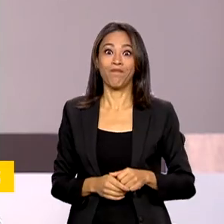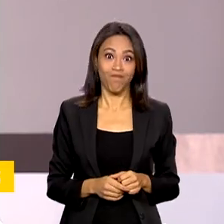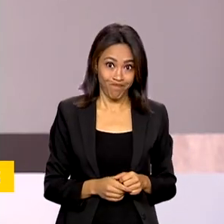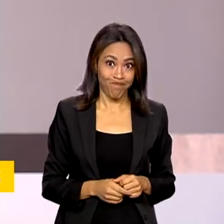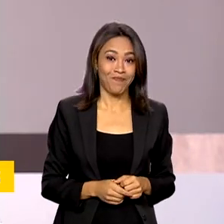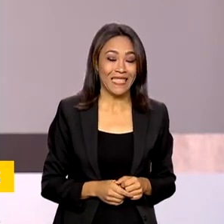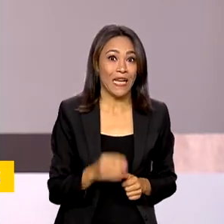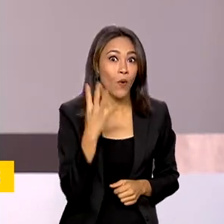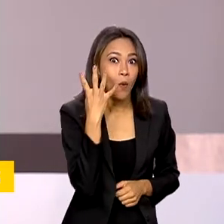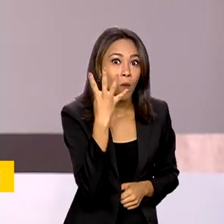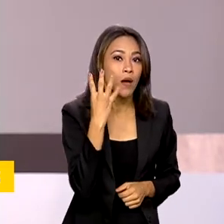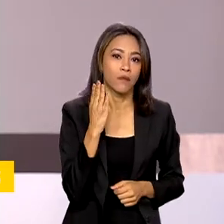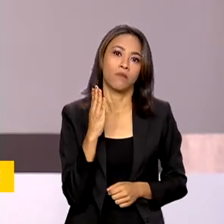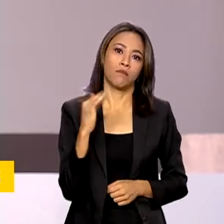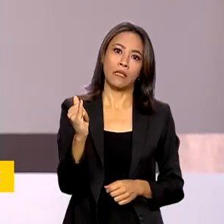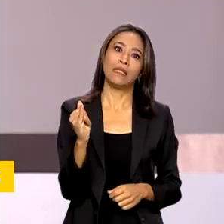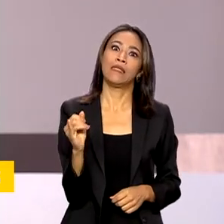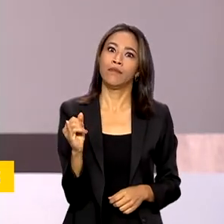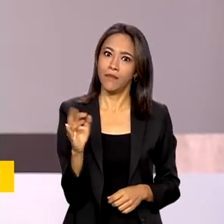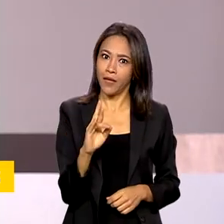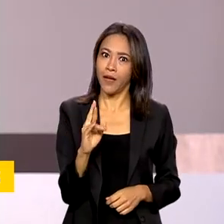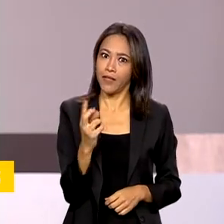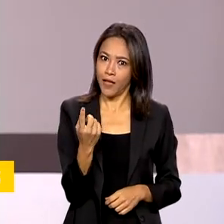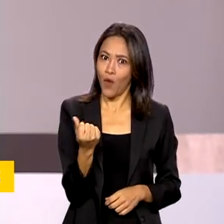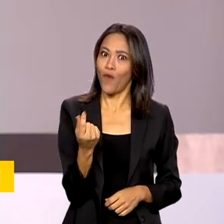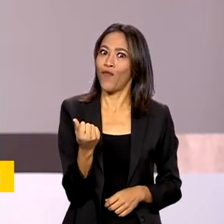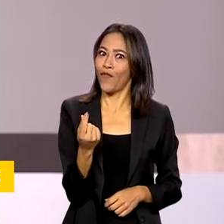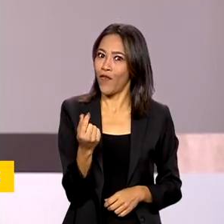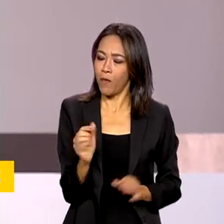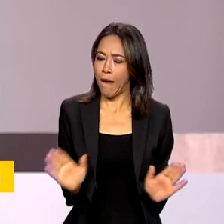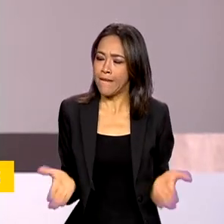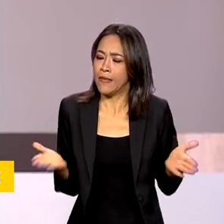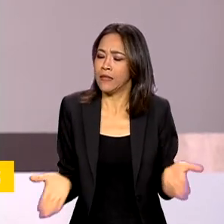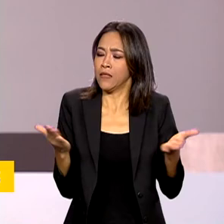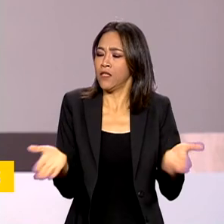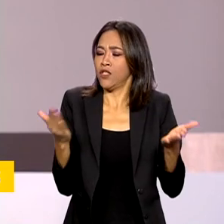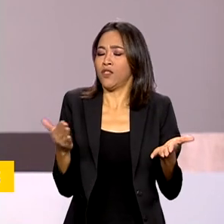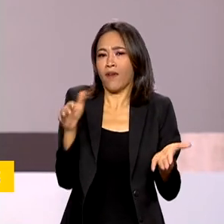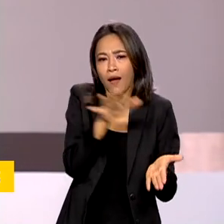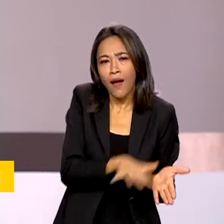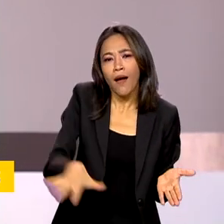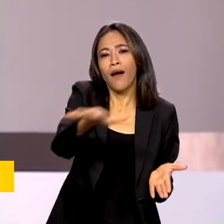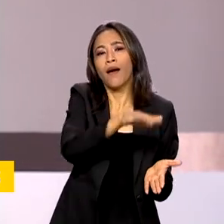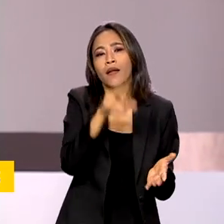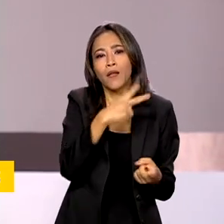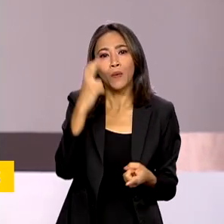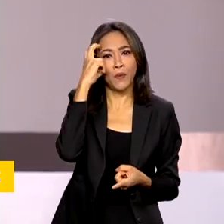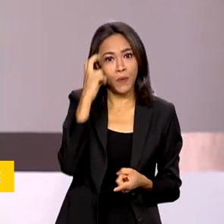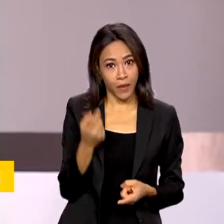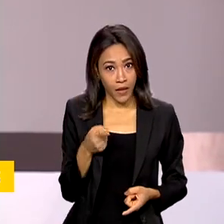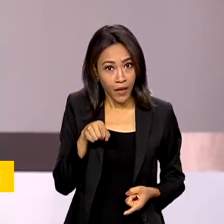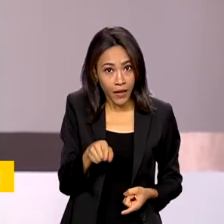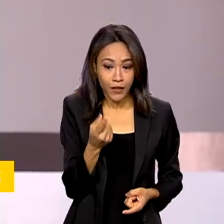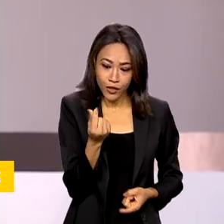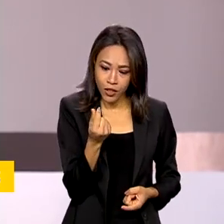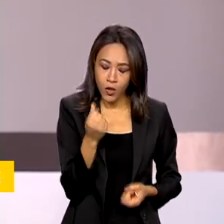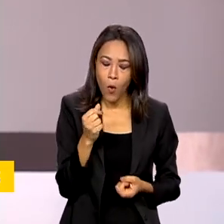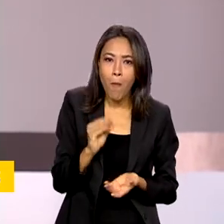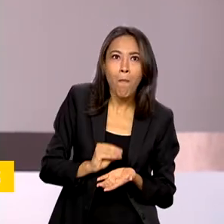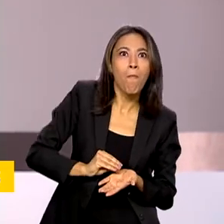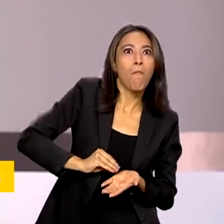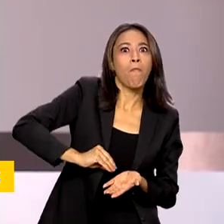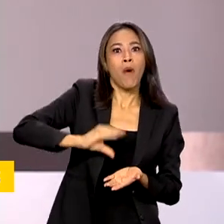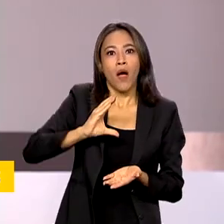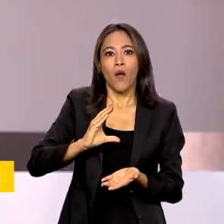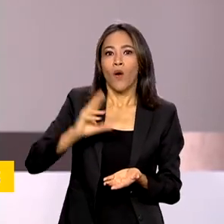Pois é, são 4 bilhões de reais, é o valor para incentivar o setor cultural em todo o país. O recurso, o maior na história do